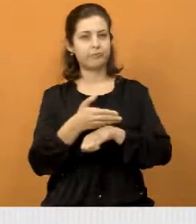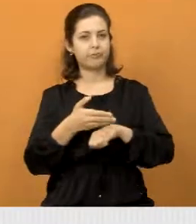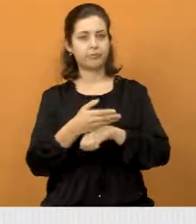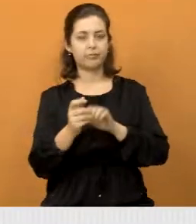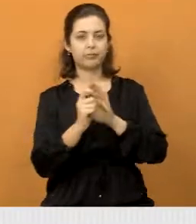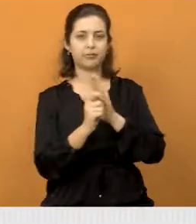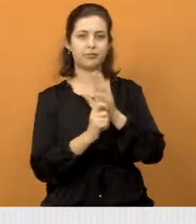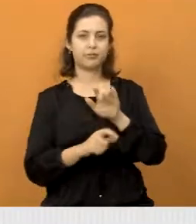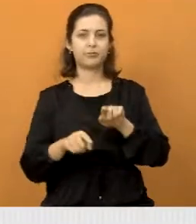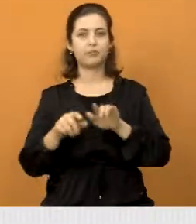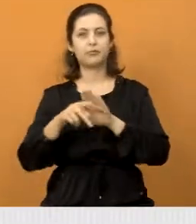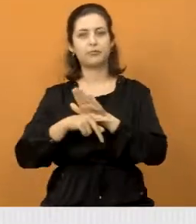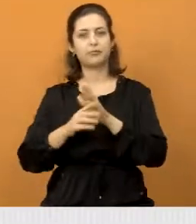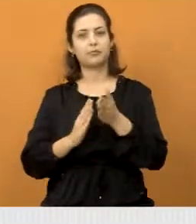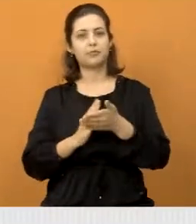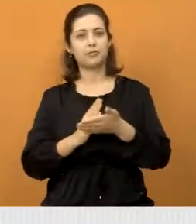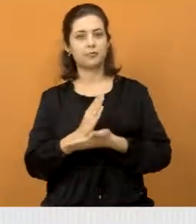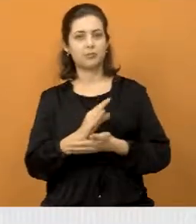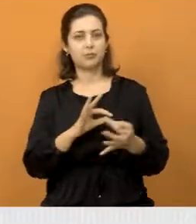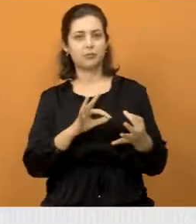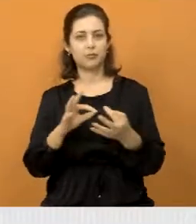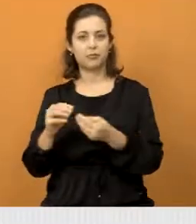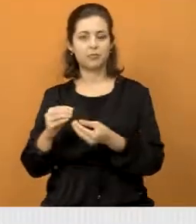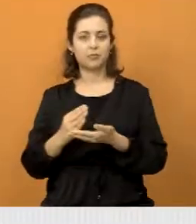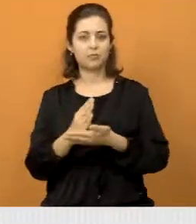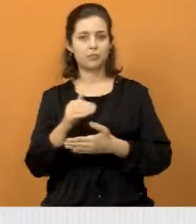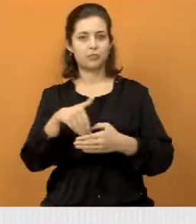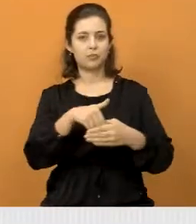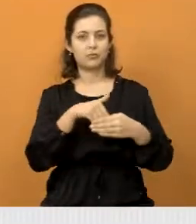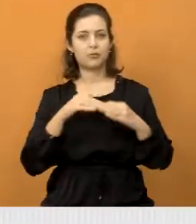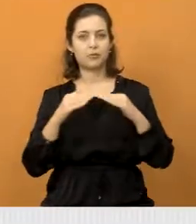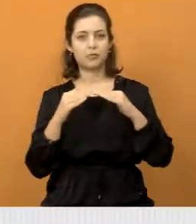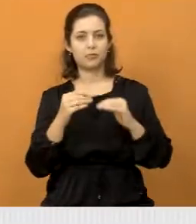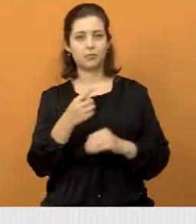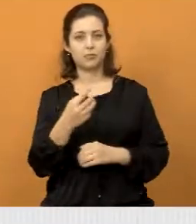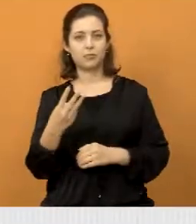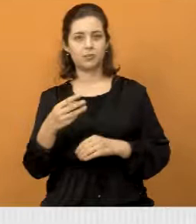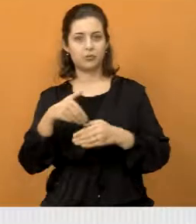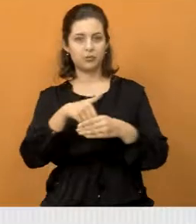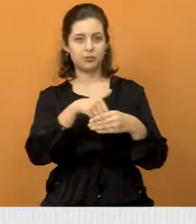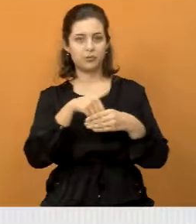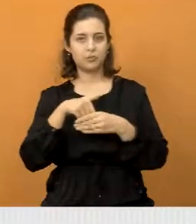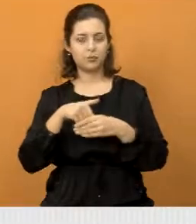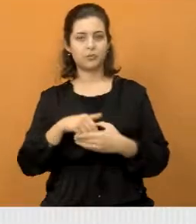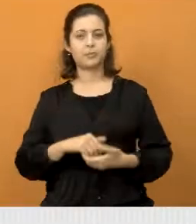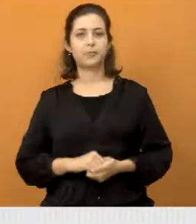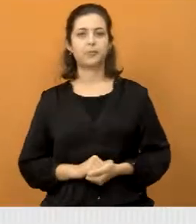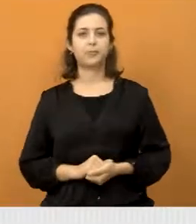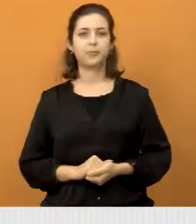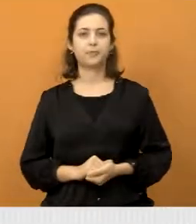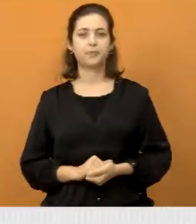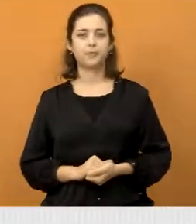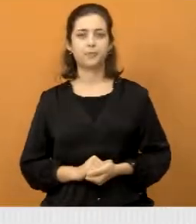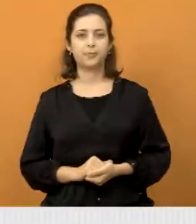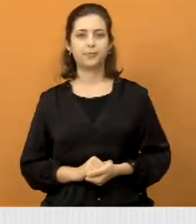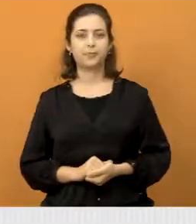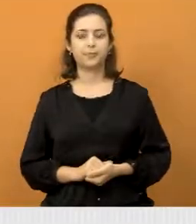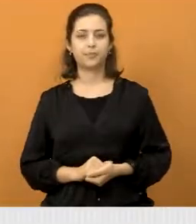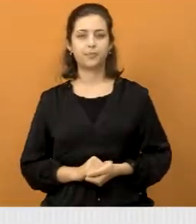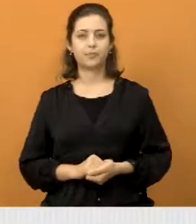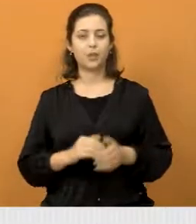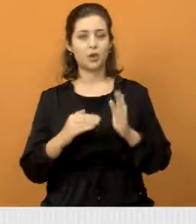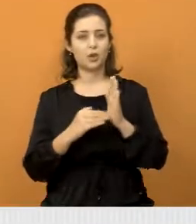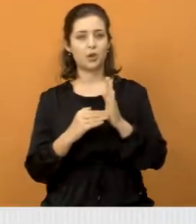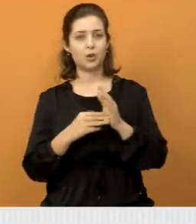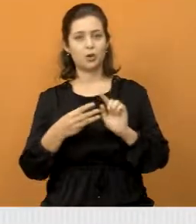este projeto também foi aprovado por unanimidade com 13 dos votos dos vereadores positivos o